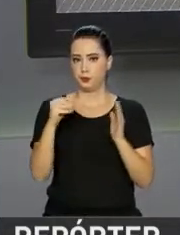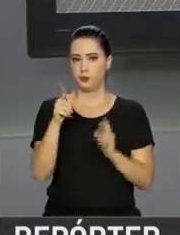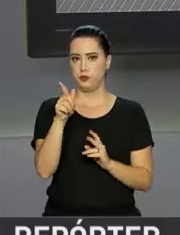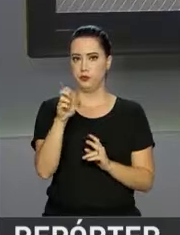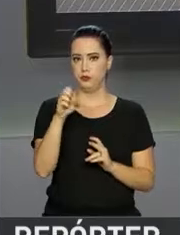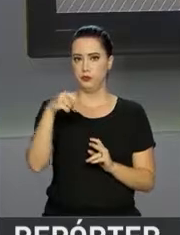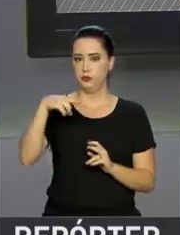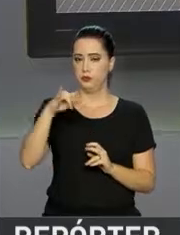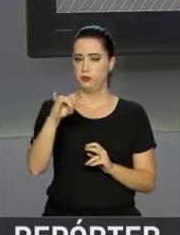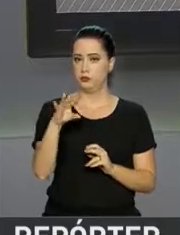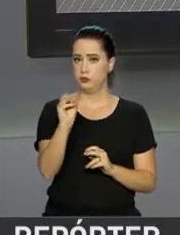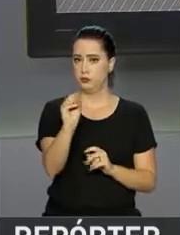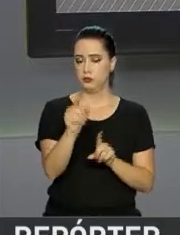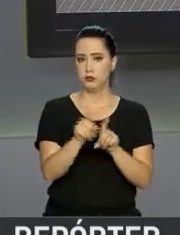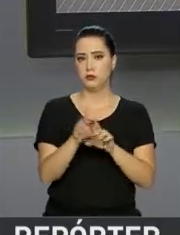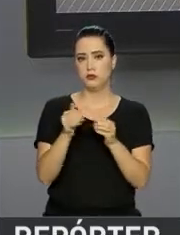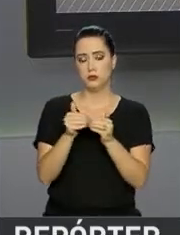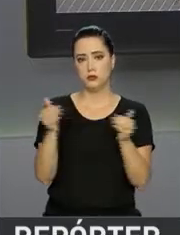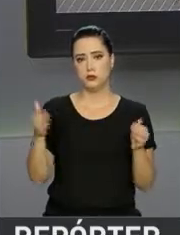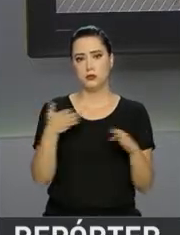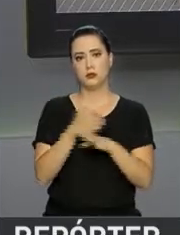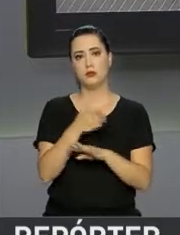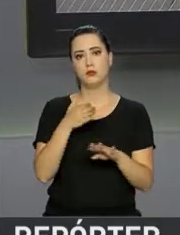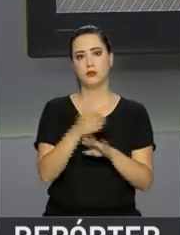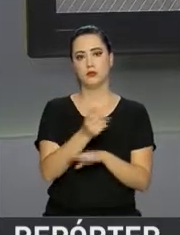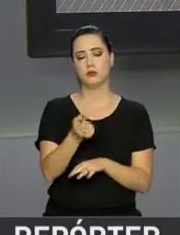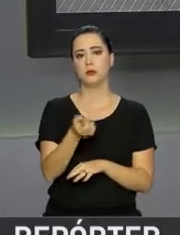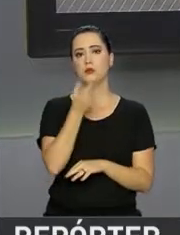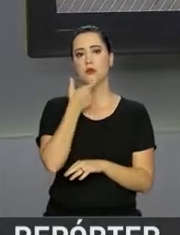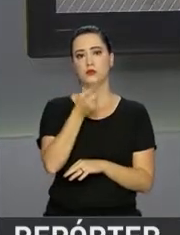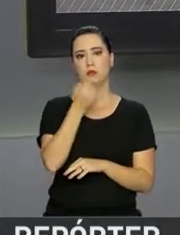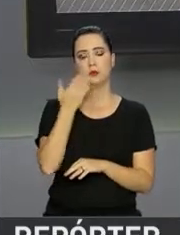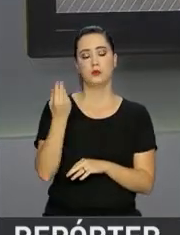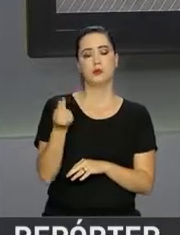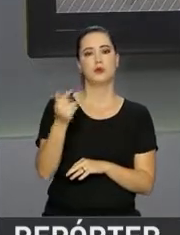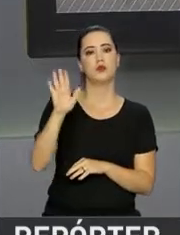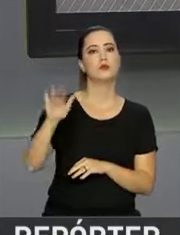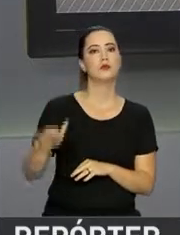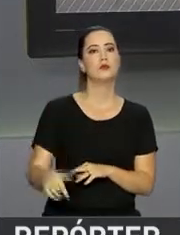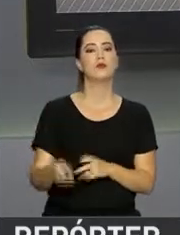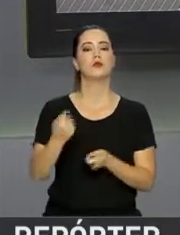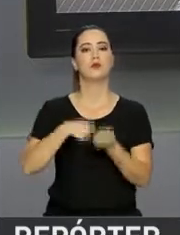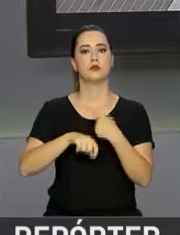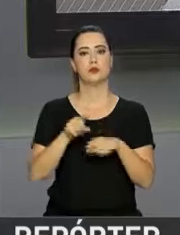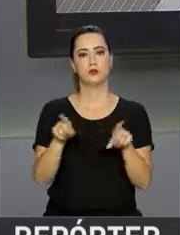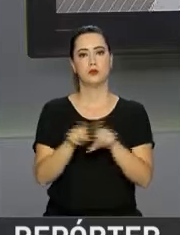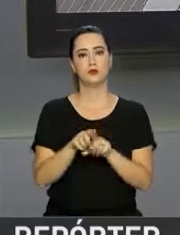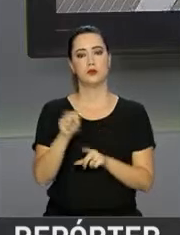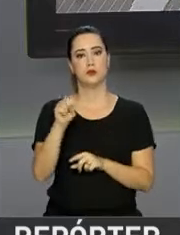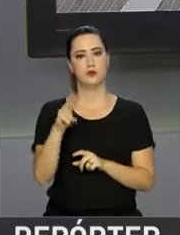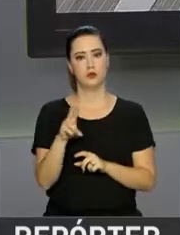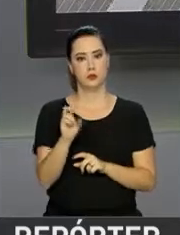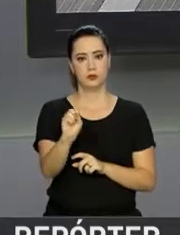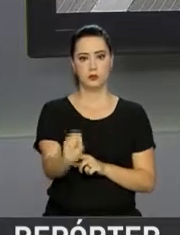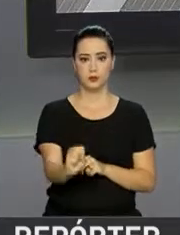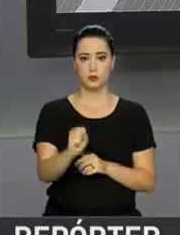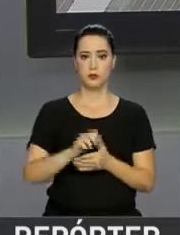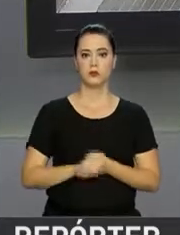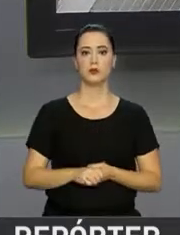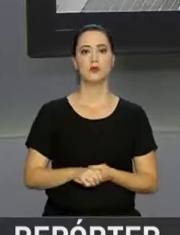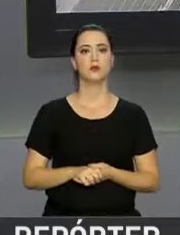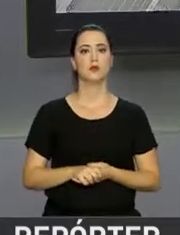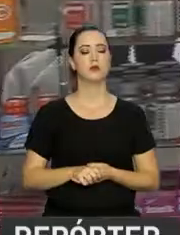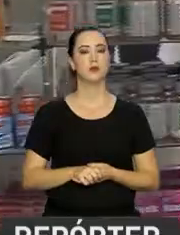pública amplia o acesso dos pacientes a remédios mais baratos e traz a economia também para o sistema único de saúde o